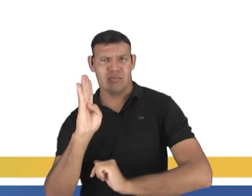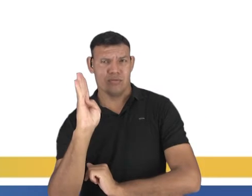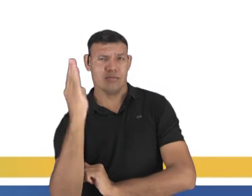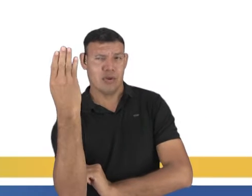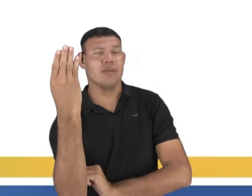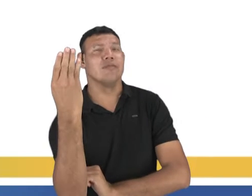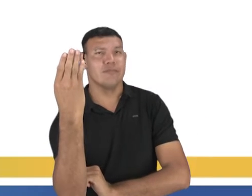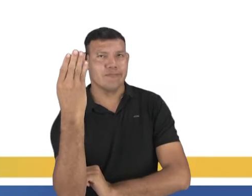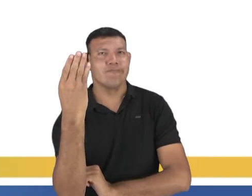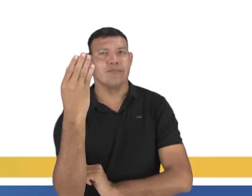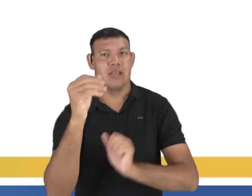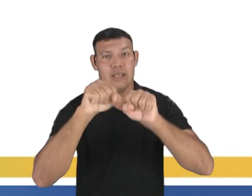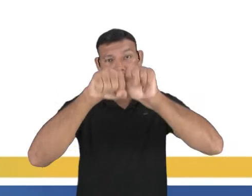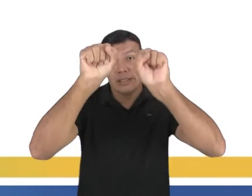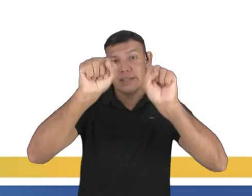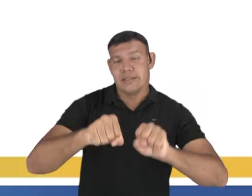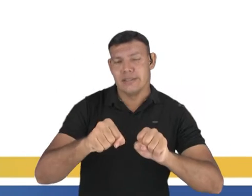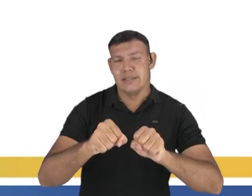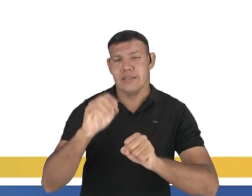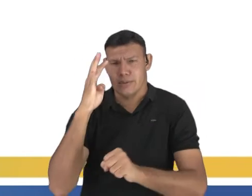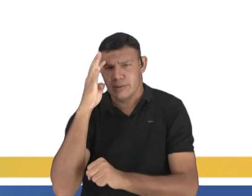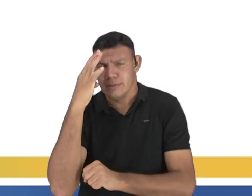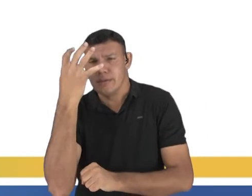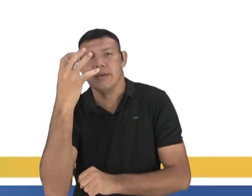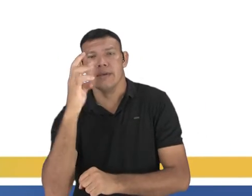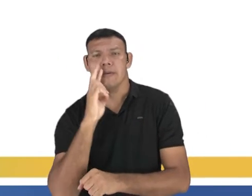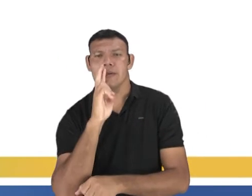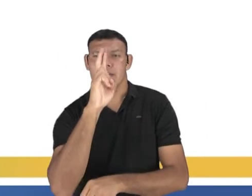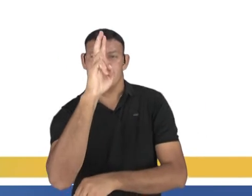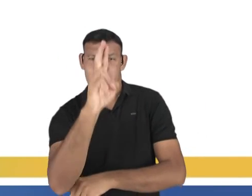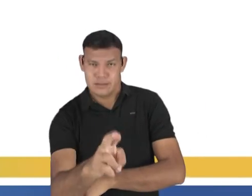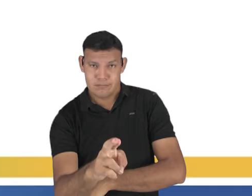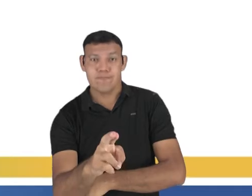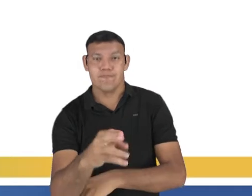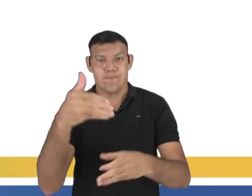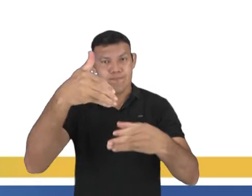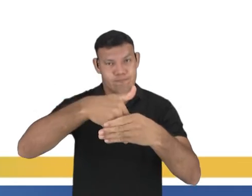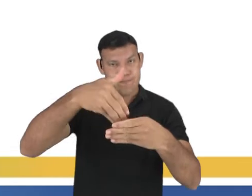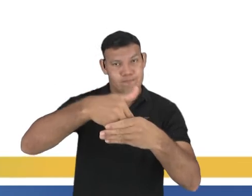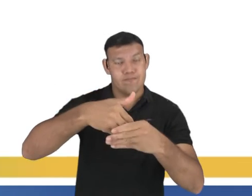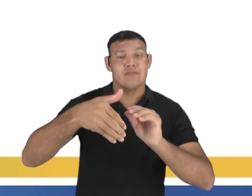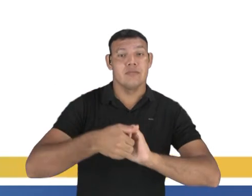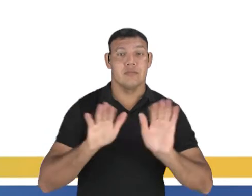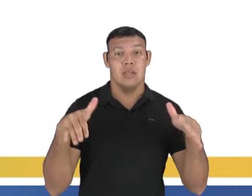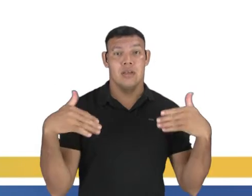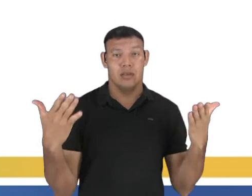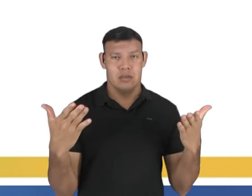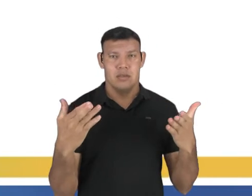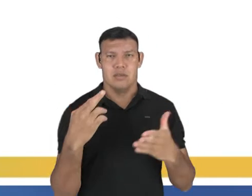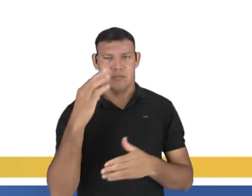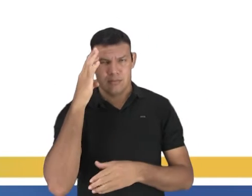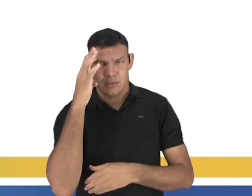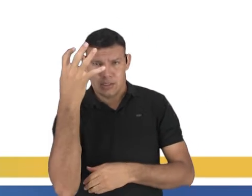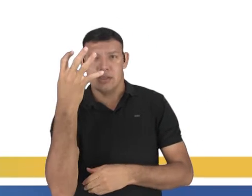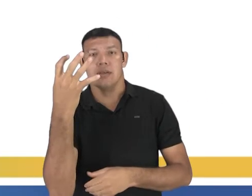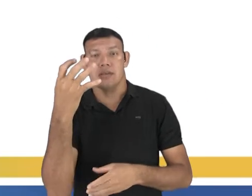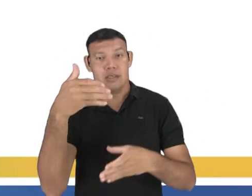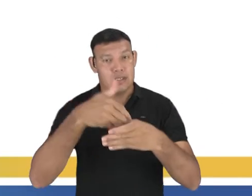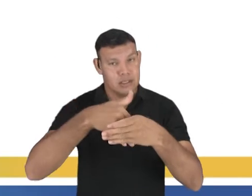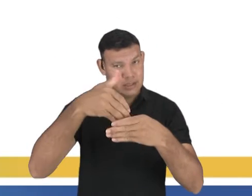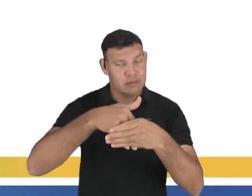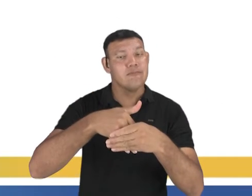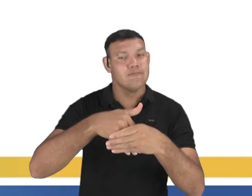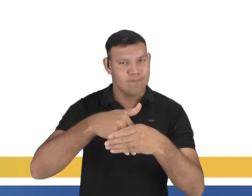às fraudes no que diz respeito às apurações eleitorais. ou seja, o resultado